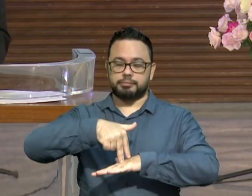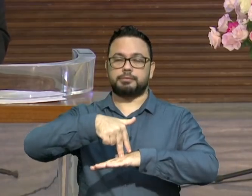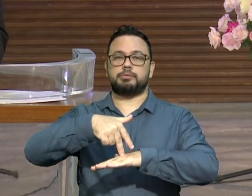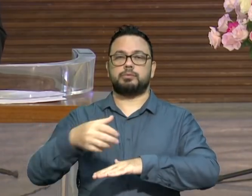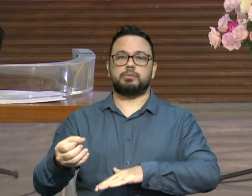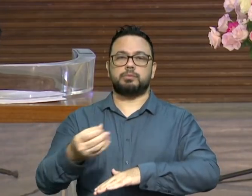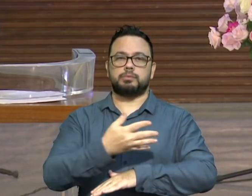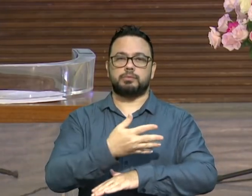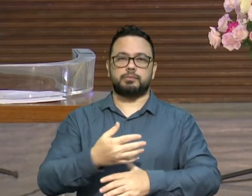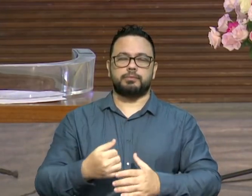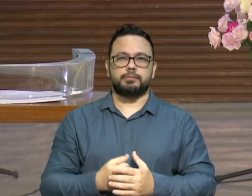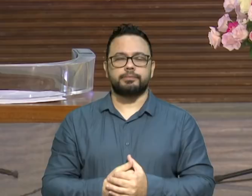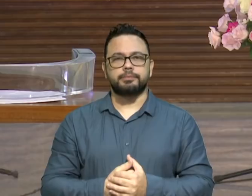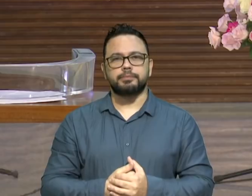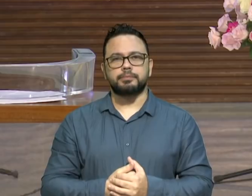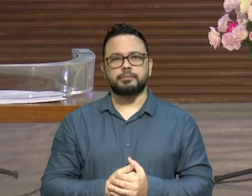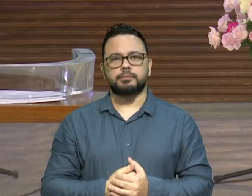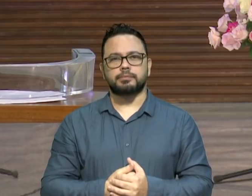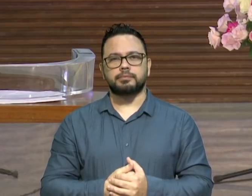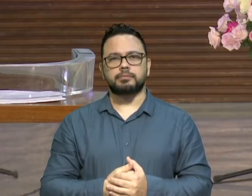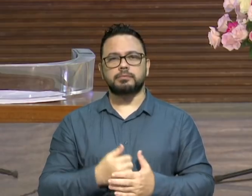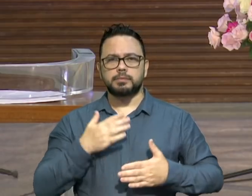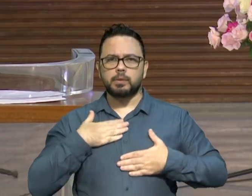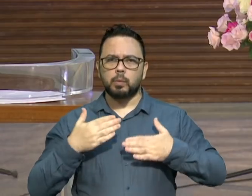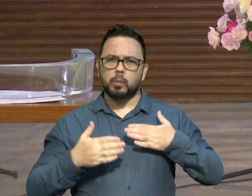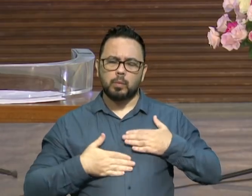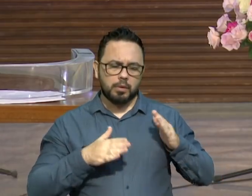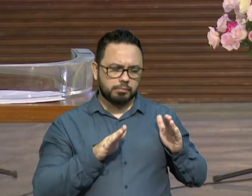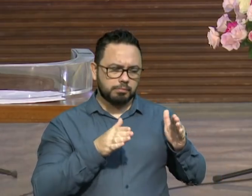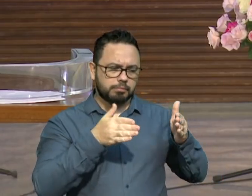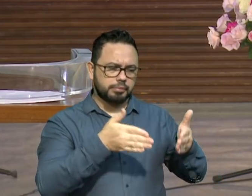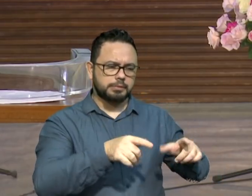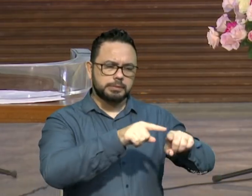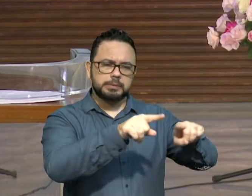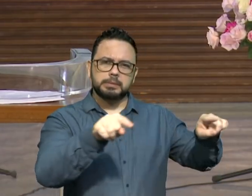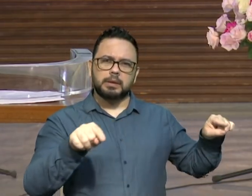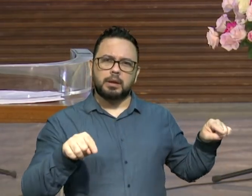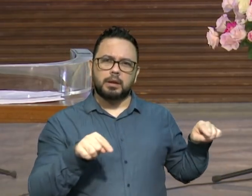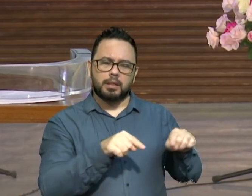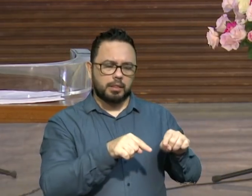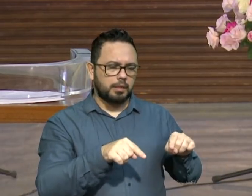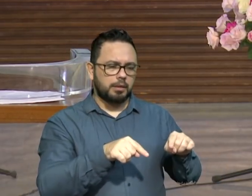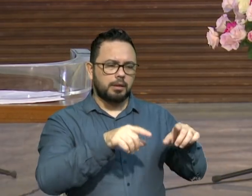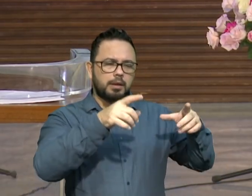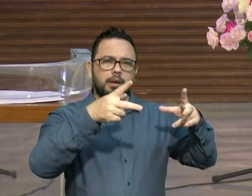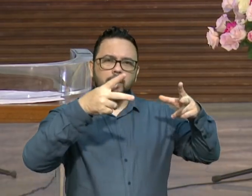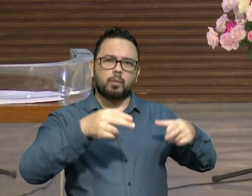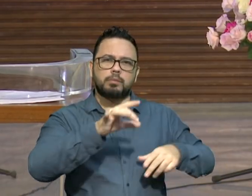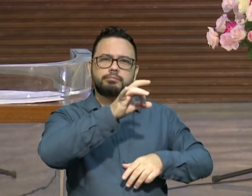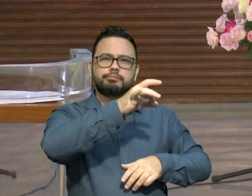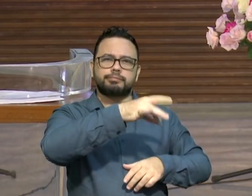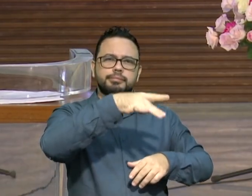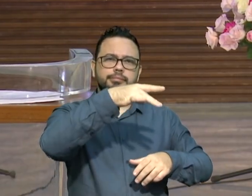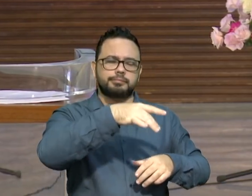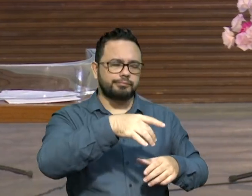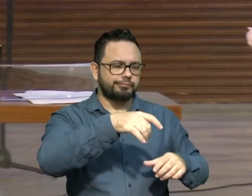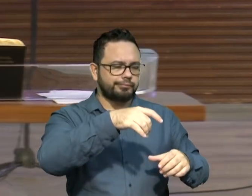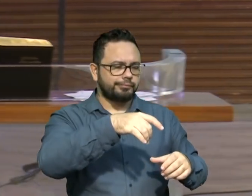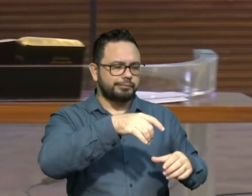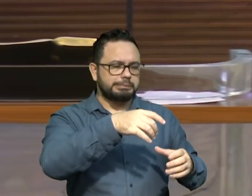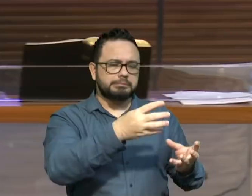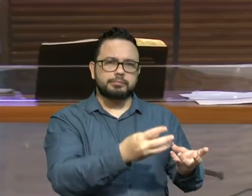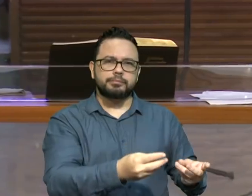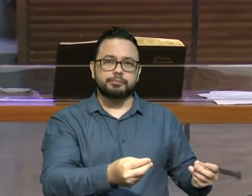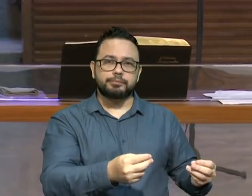morrem e os corpos na terra são sementes lançadas que produziram uma colheita de documentário Bíblico Adventista por